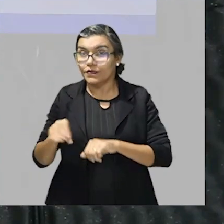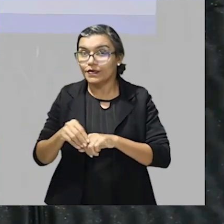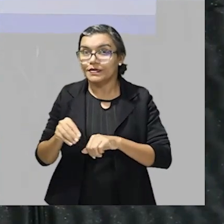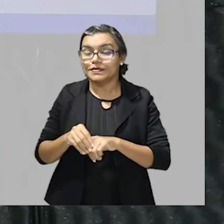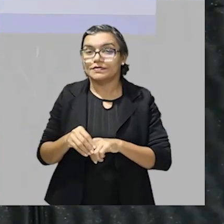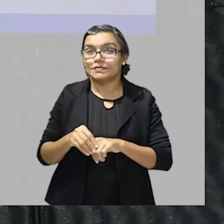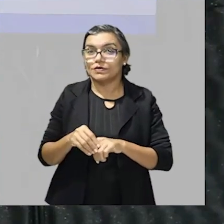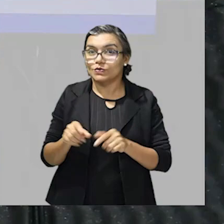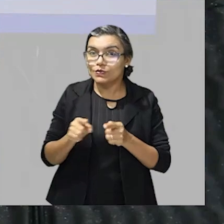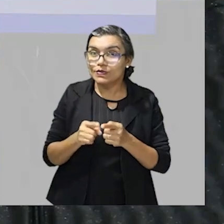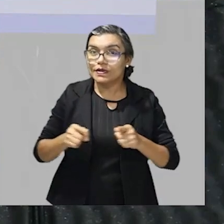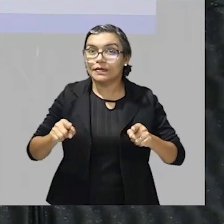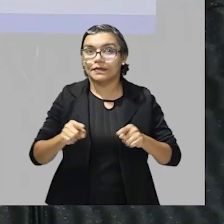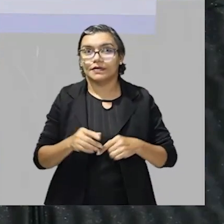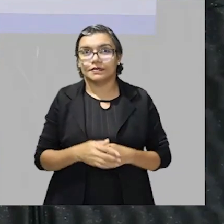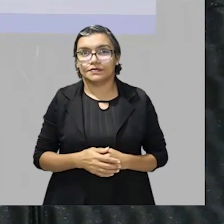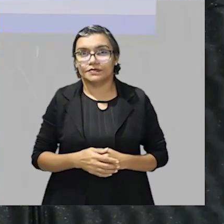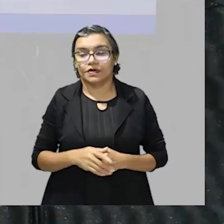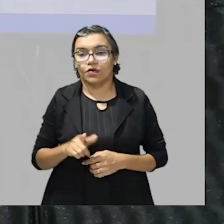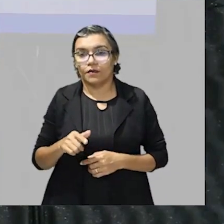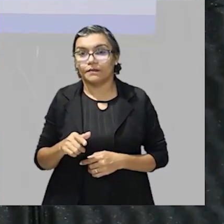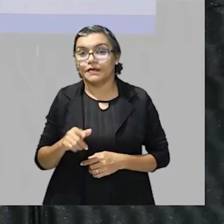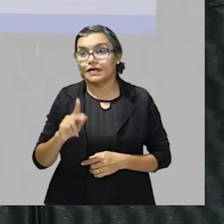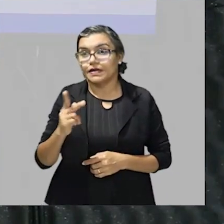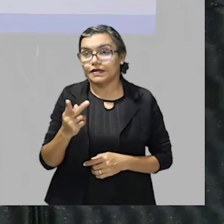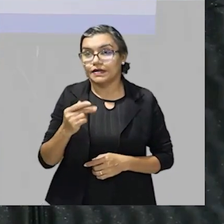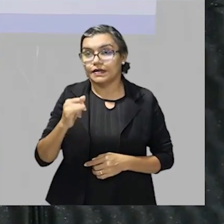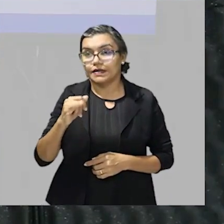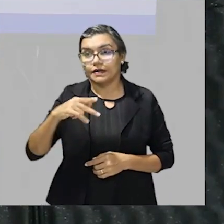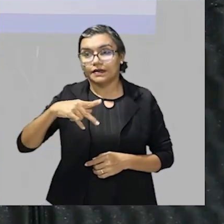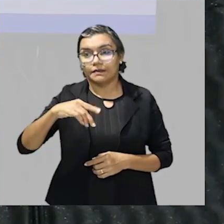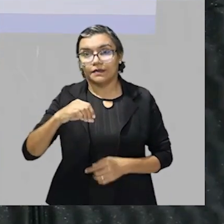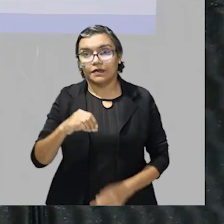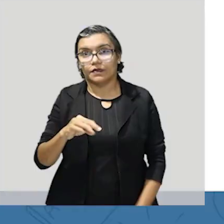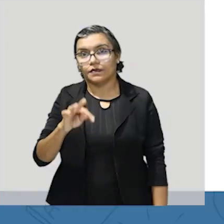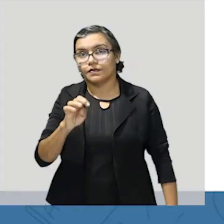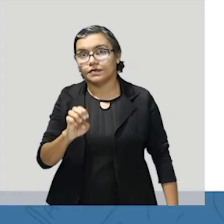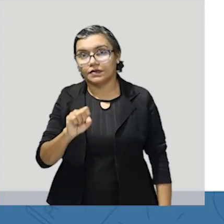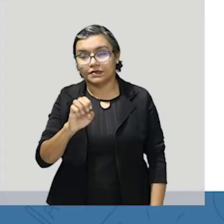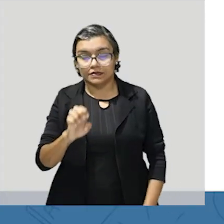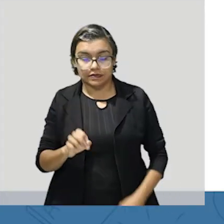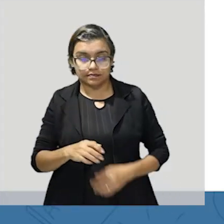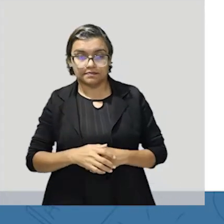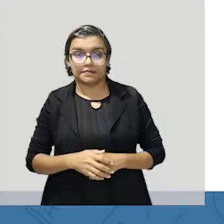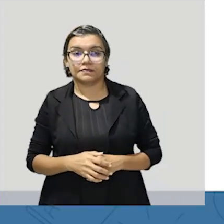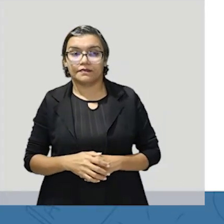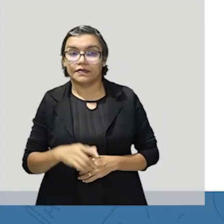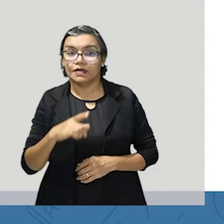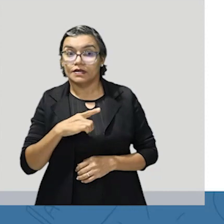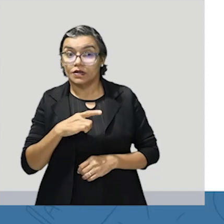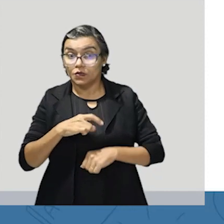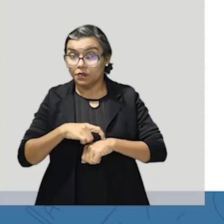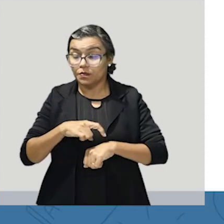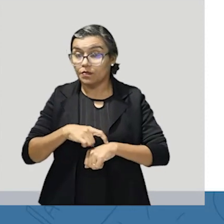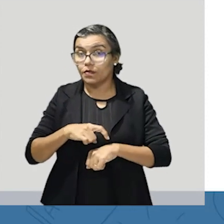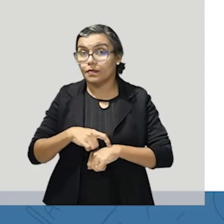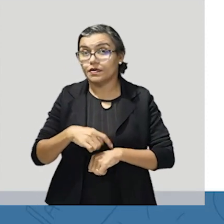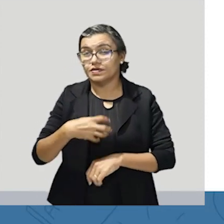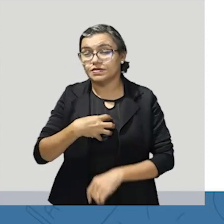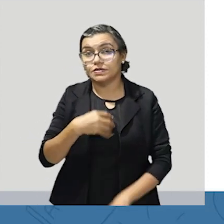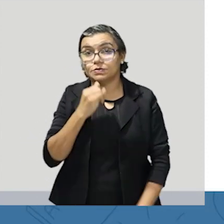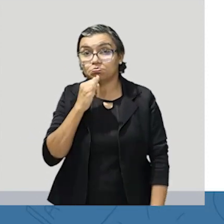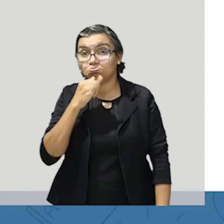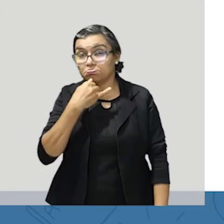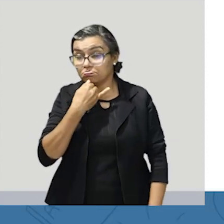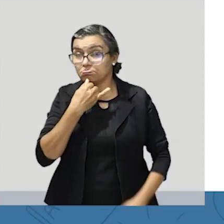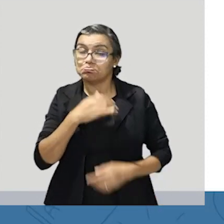é gramatical hipótese aí eu tenho aqui quando eu estiver mais triste Pode ser que eu